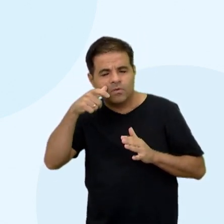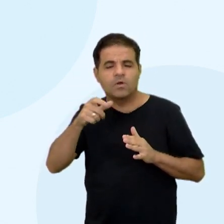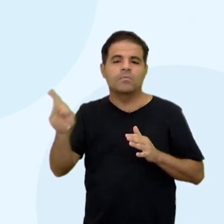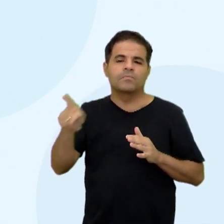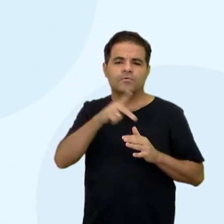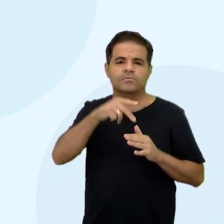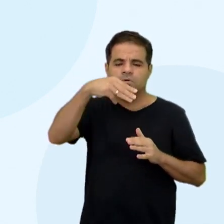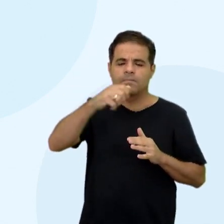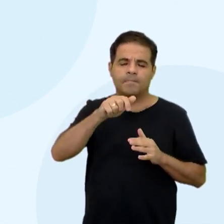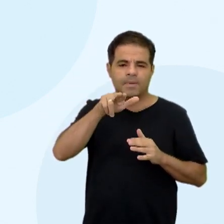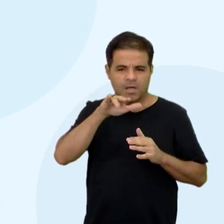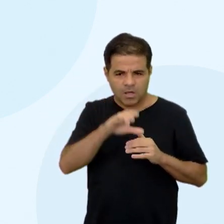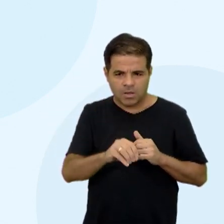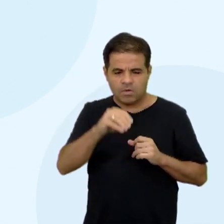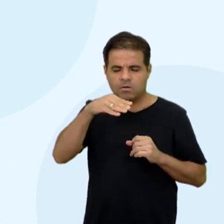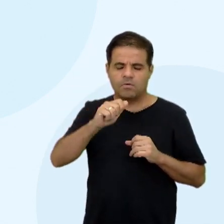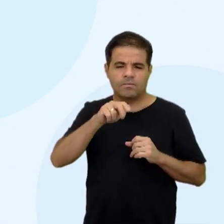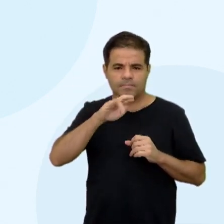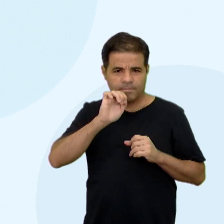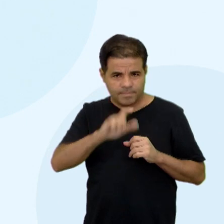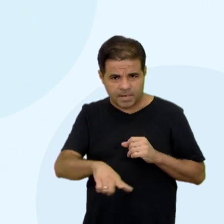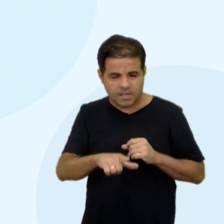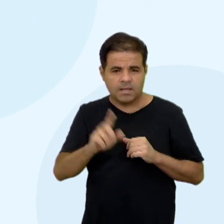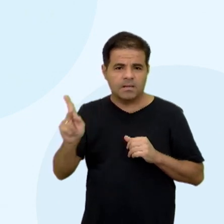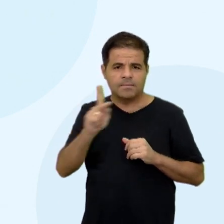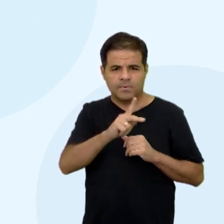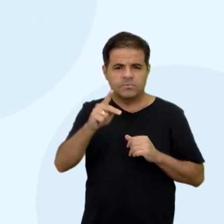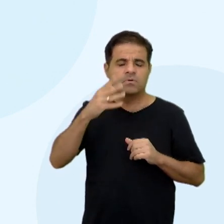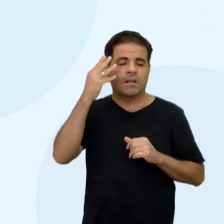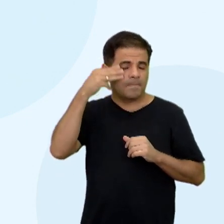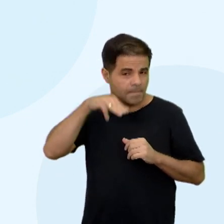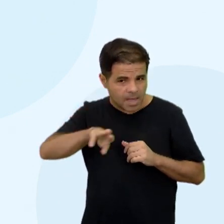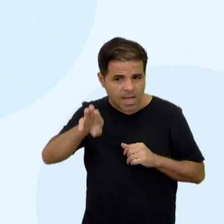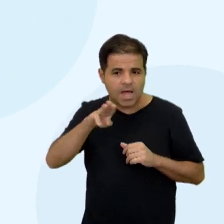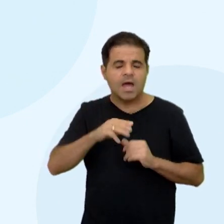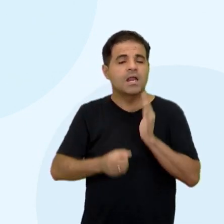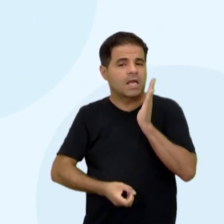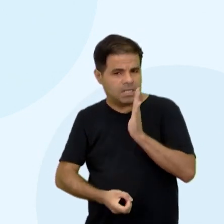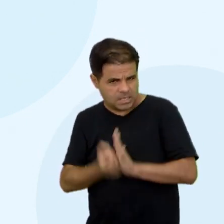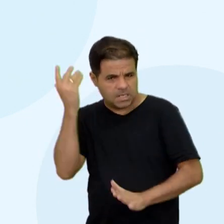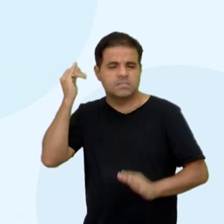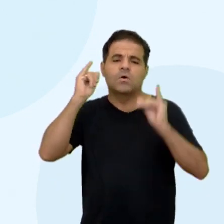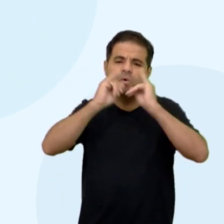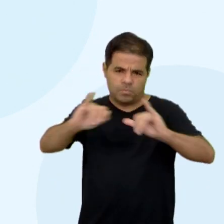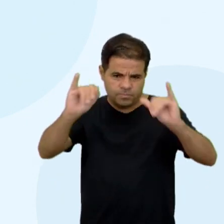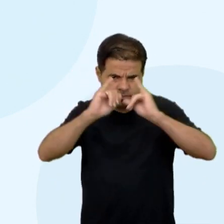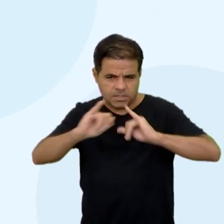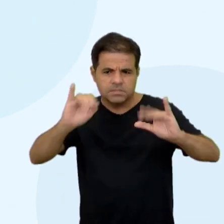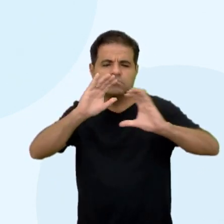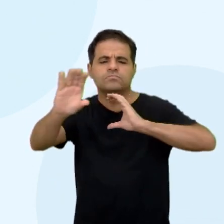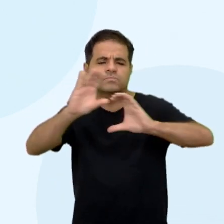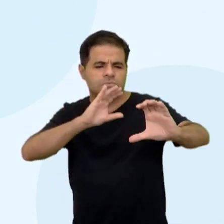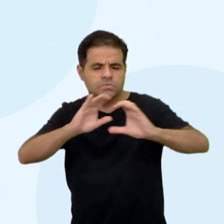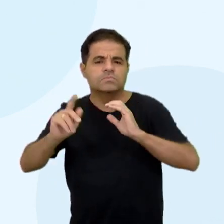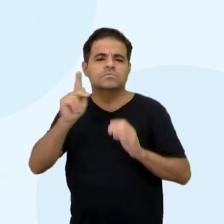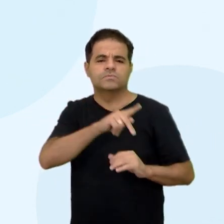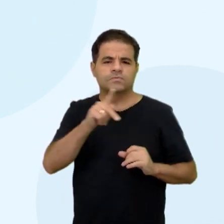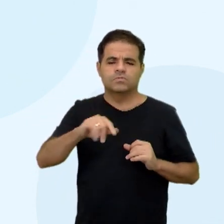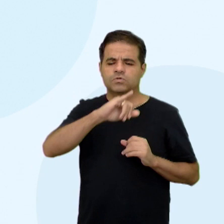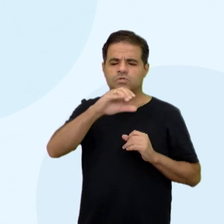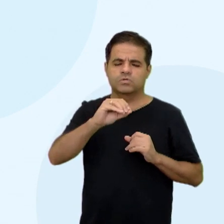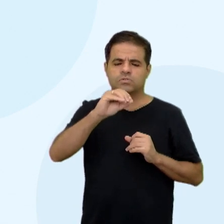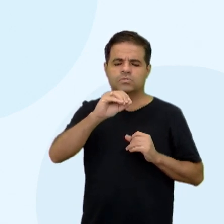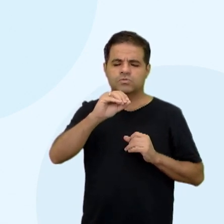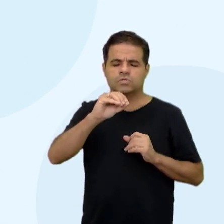Mauro Marcel, o jornalismo no esporte com a professora Mara, o criação e comunicação com o professor Josélio,